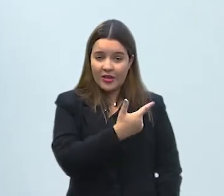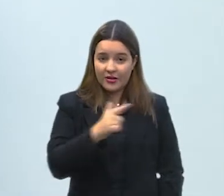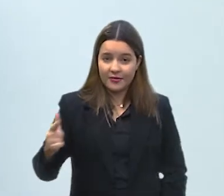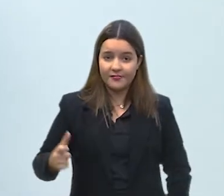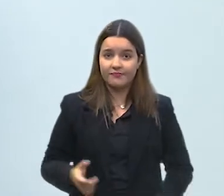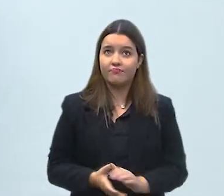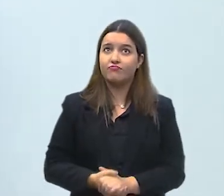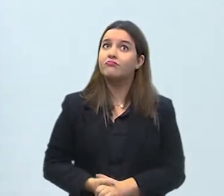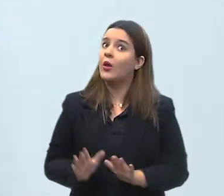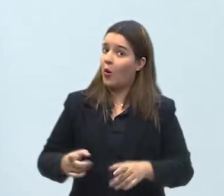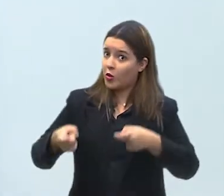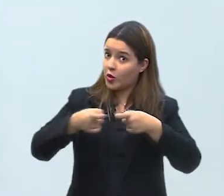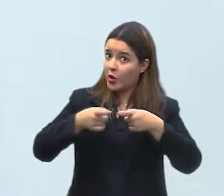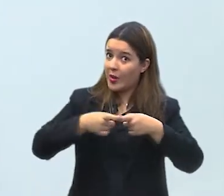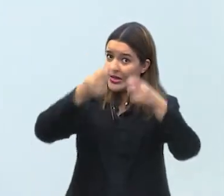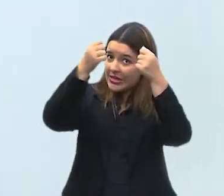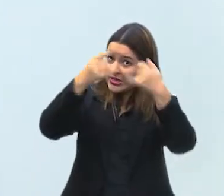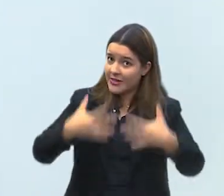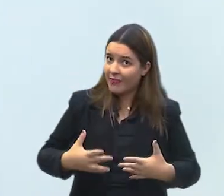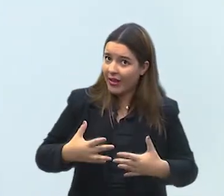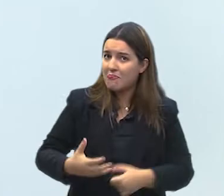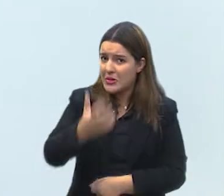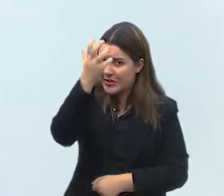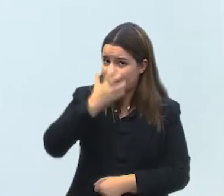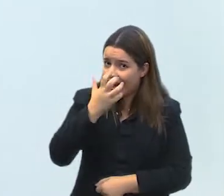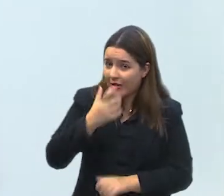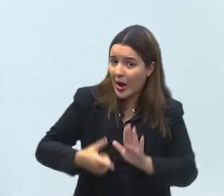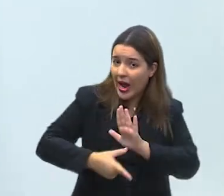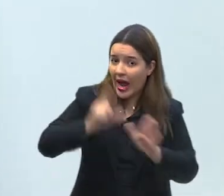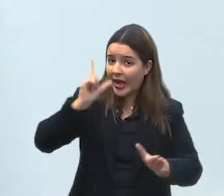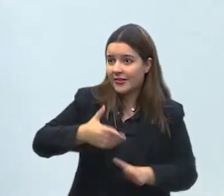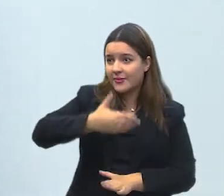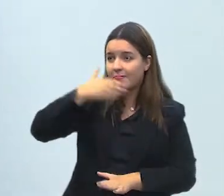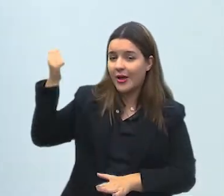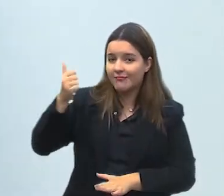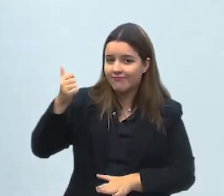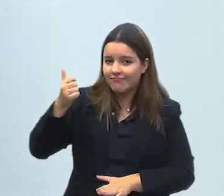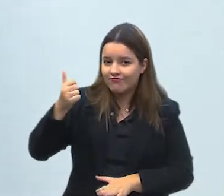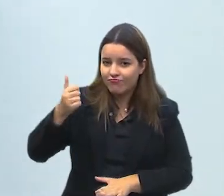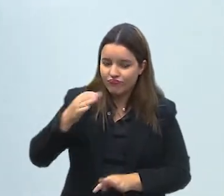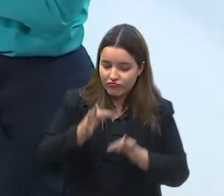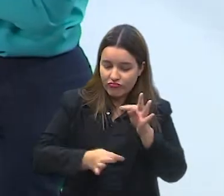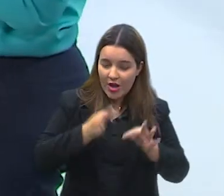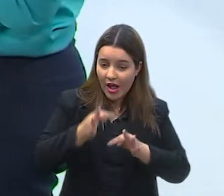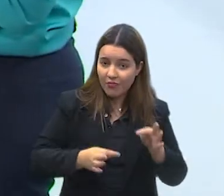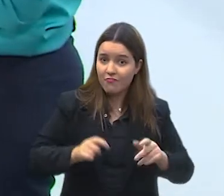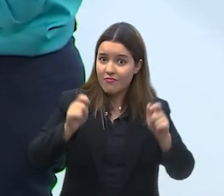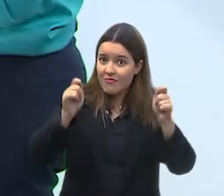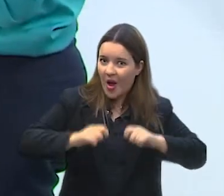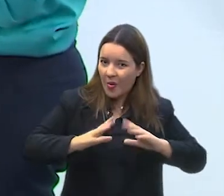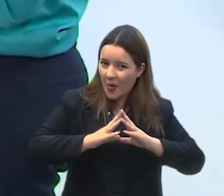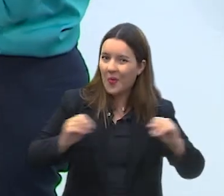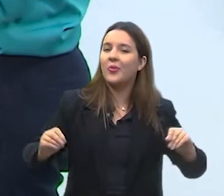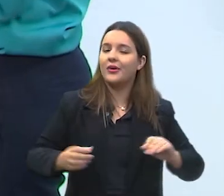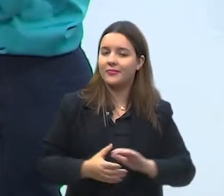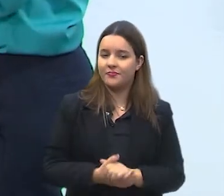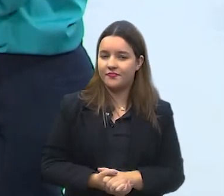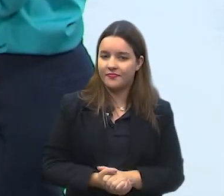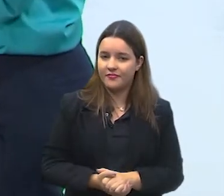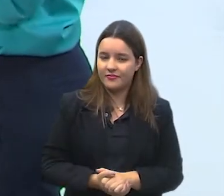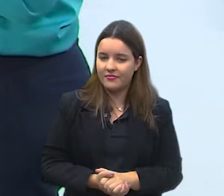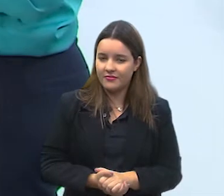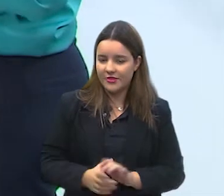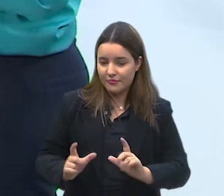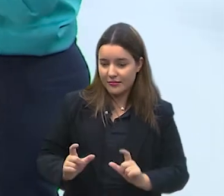doutor está falando é muito sério. Quanto antes, melhor, maior vai ser o sucesso do tratamento. O senhor falou, doutor, que o câncer,